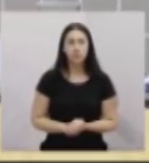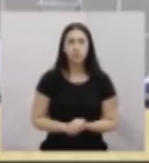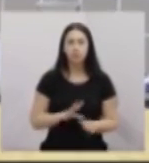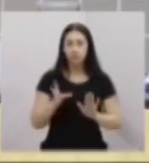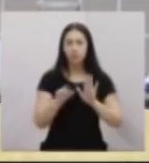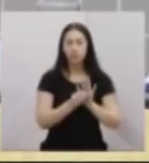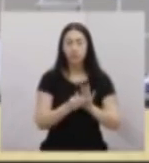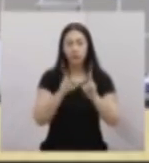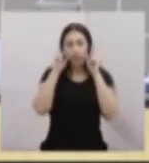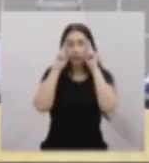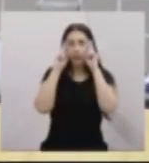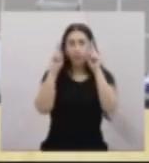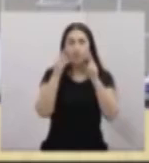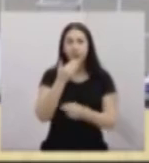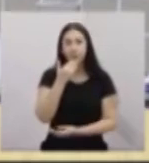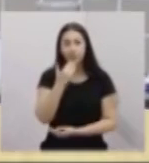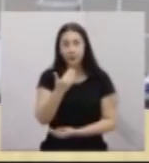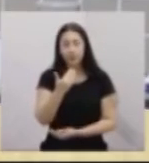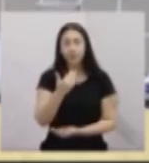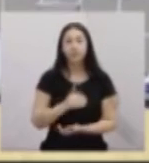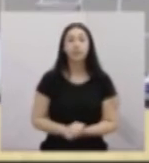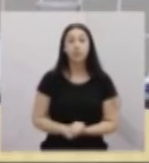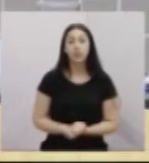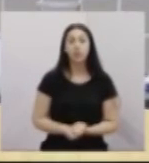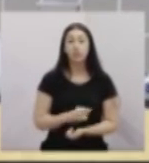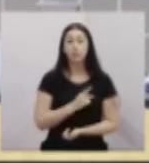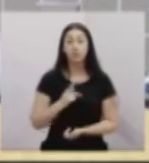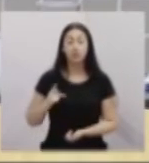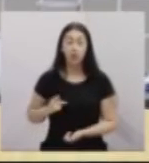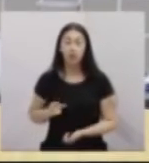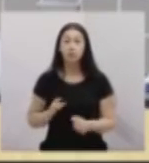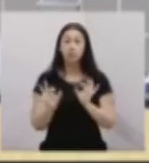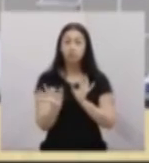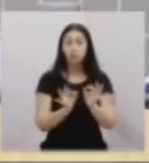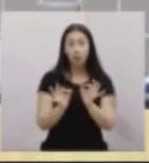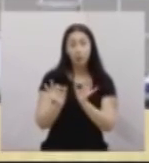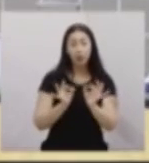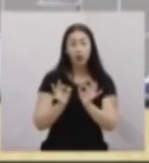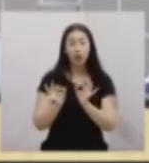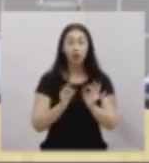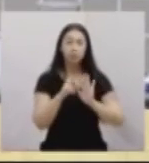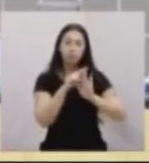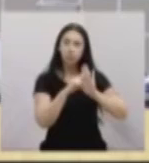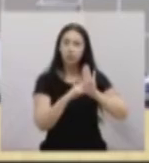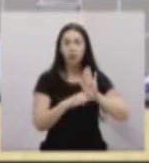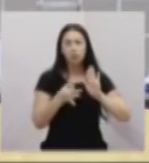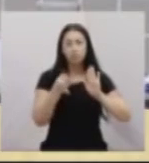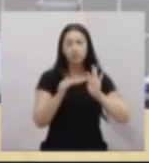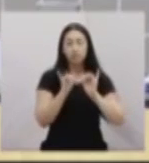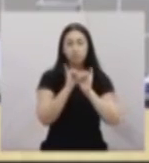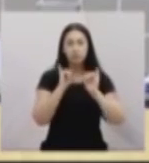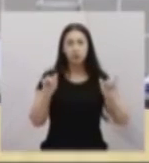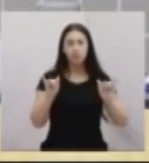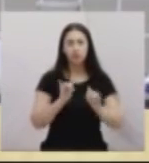registro, respeitosamente requeremos à presidência dessa casa que sejam adotadas as providências habituais para a divulgação